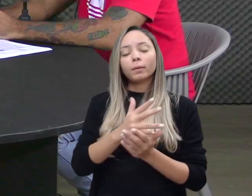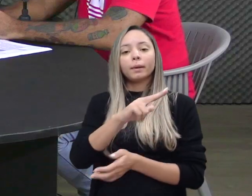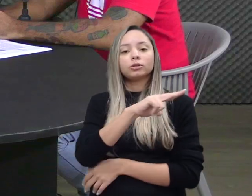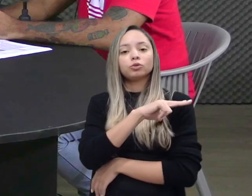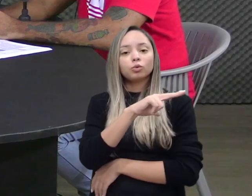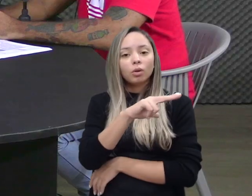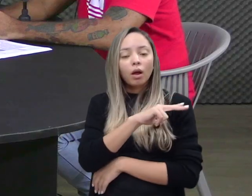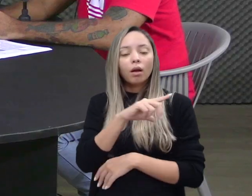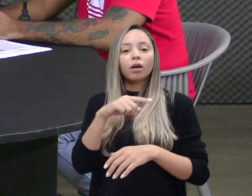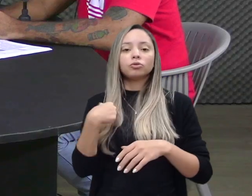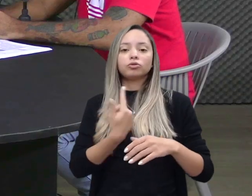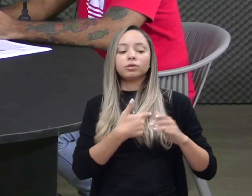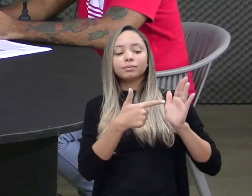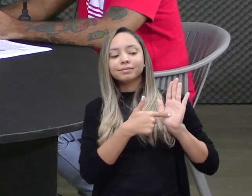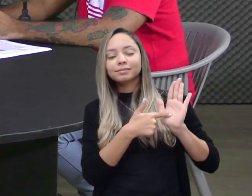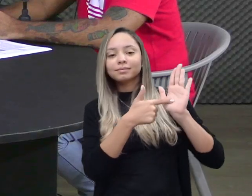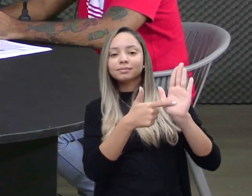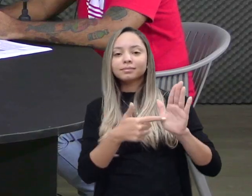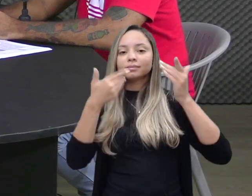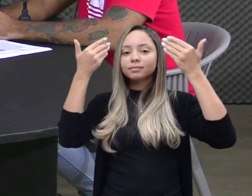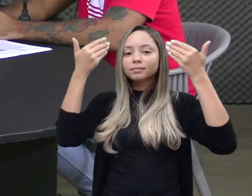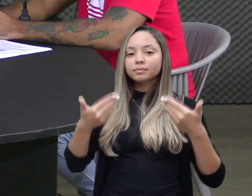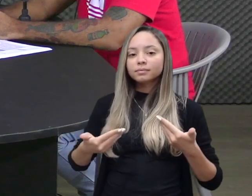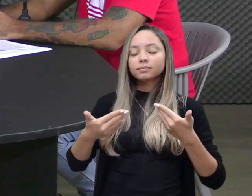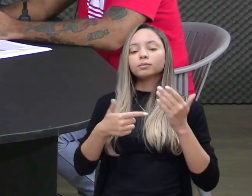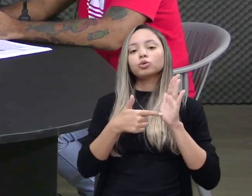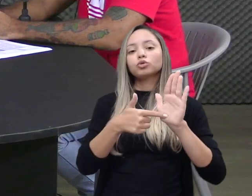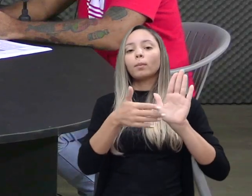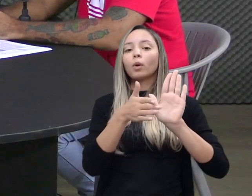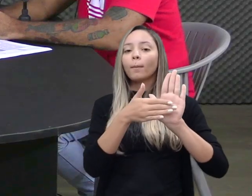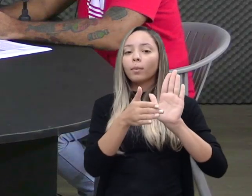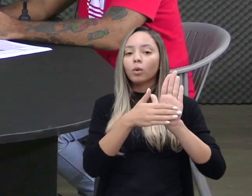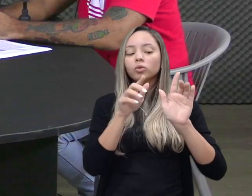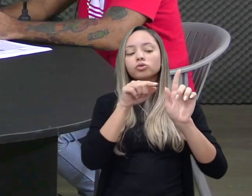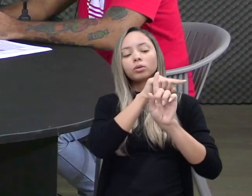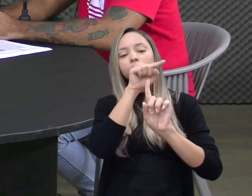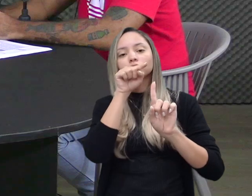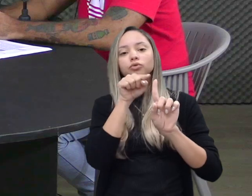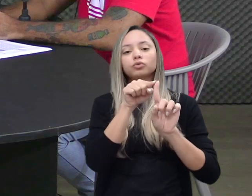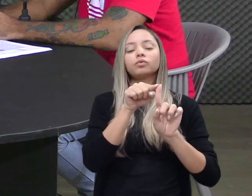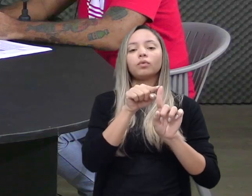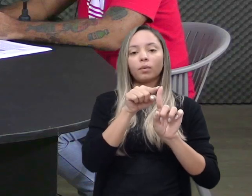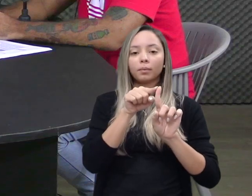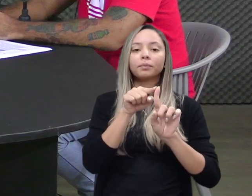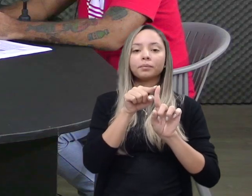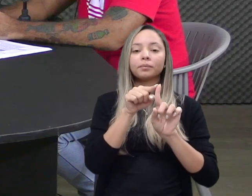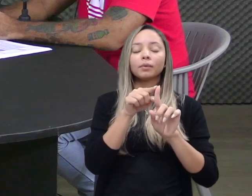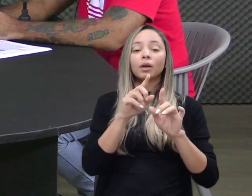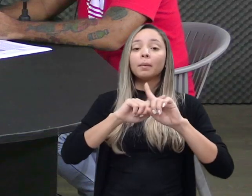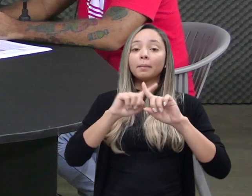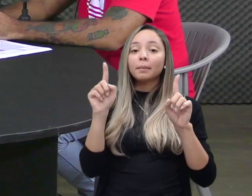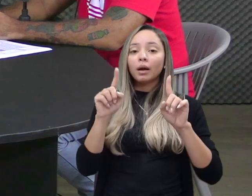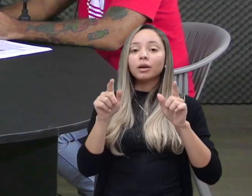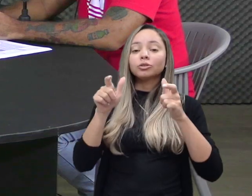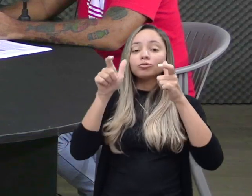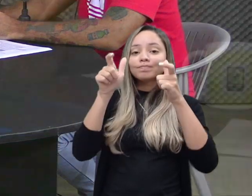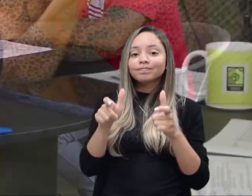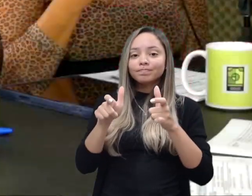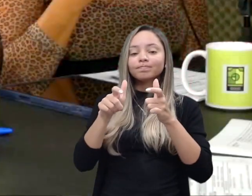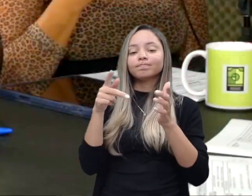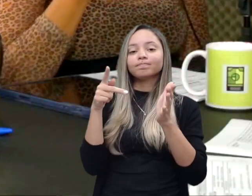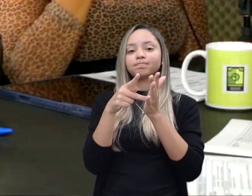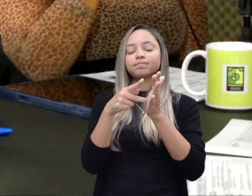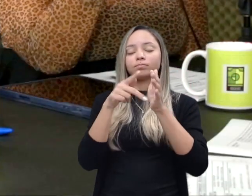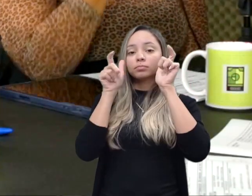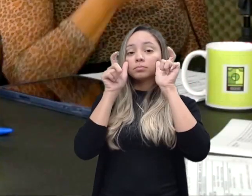gente se apresentou, né, mostrou qual é a ideia, mas onde realmente, a parte realmente